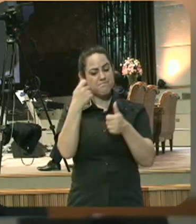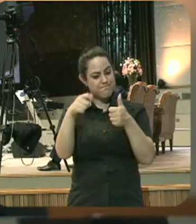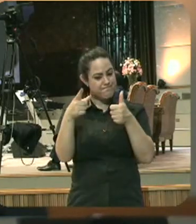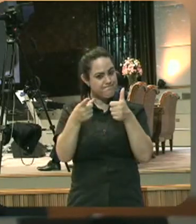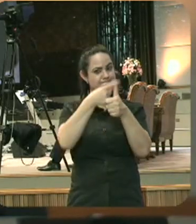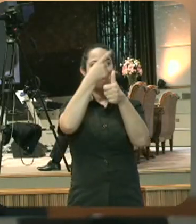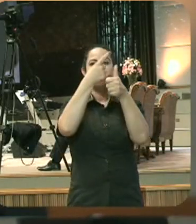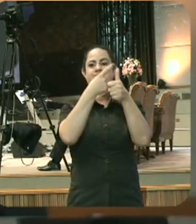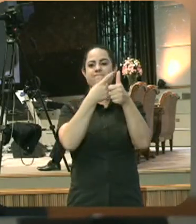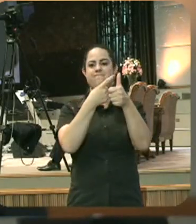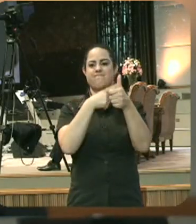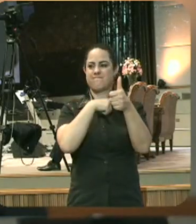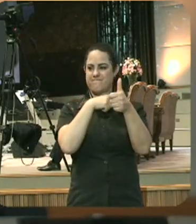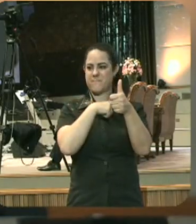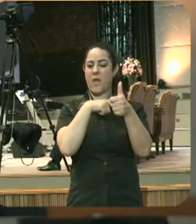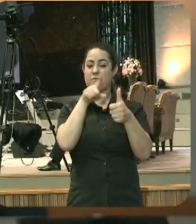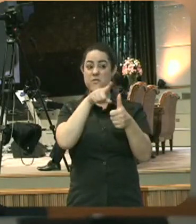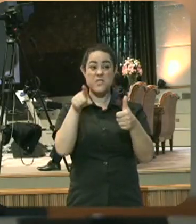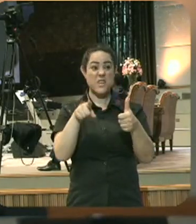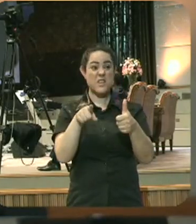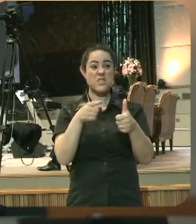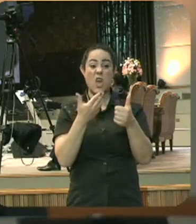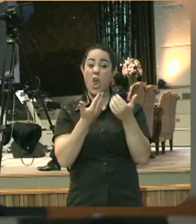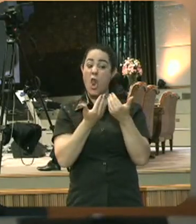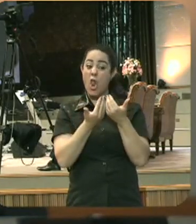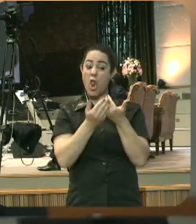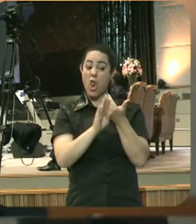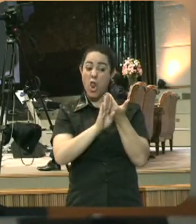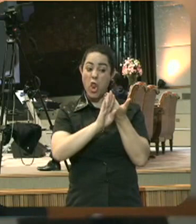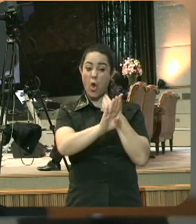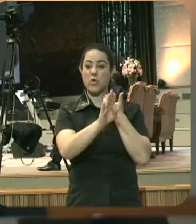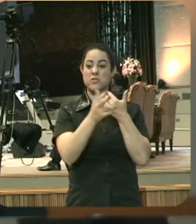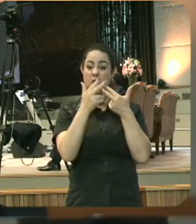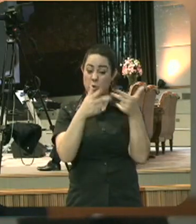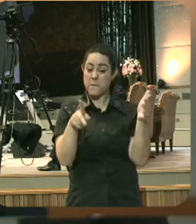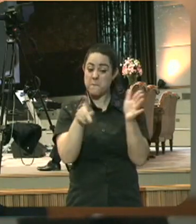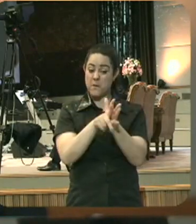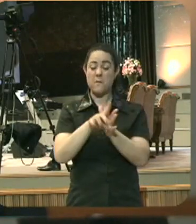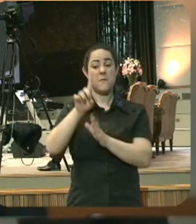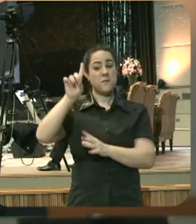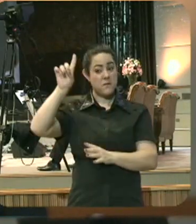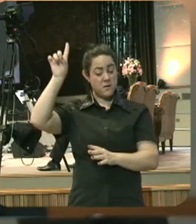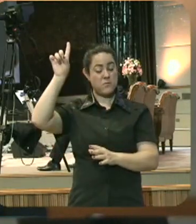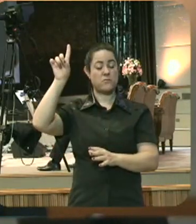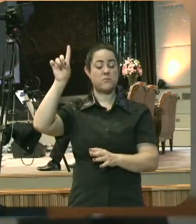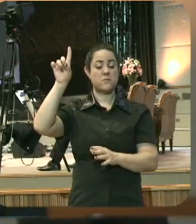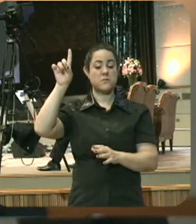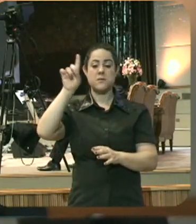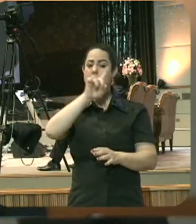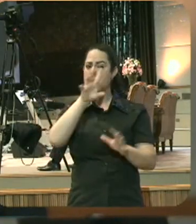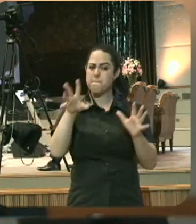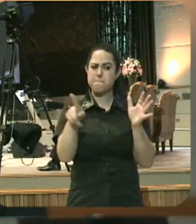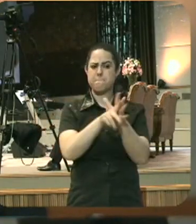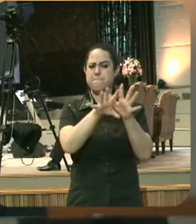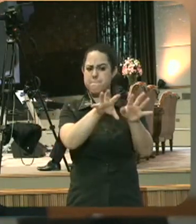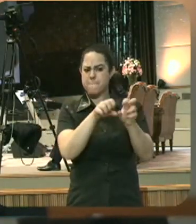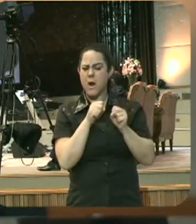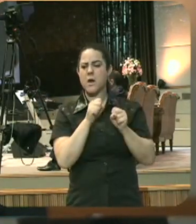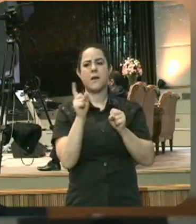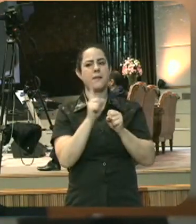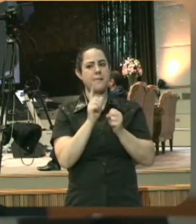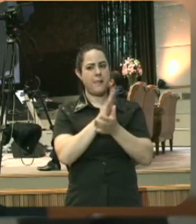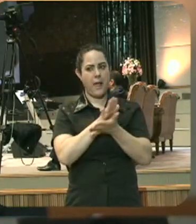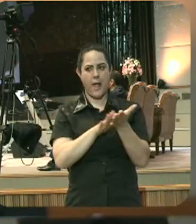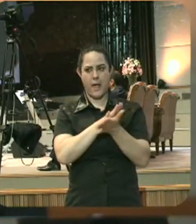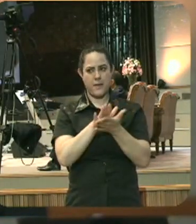advertência é tão forte: fiquem longe das coisas consagradas, não se apossem de nenhuma delas,